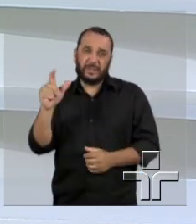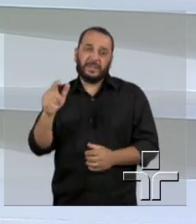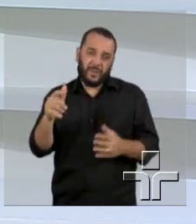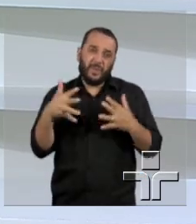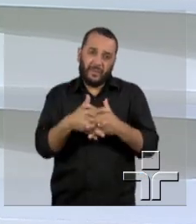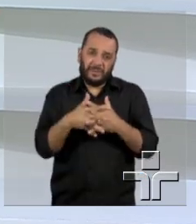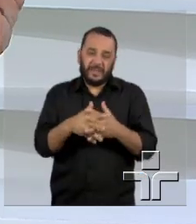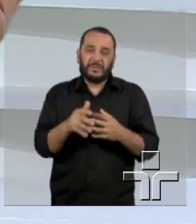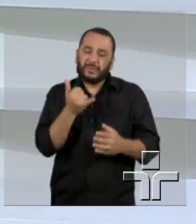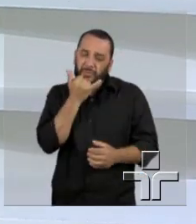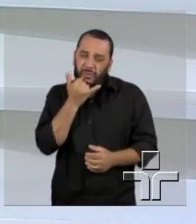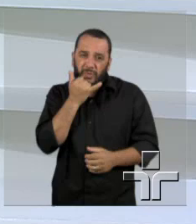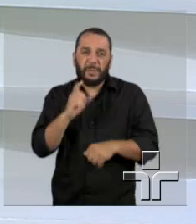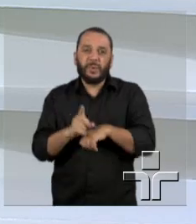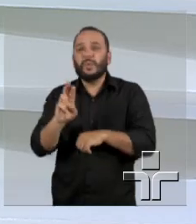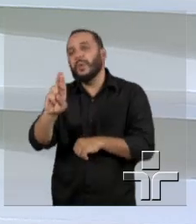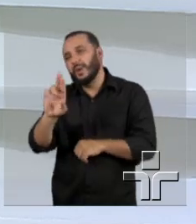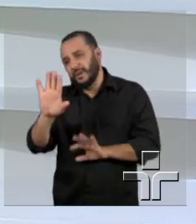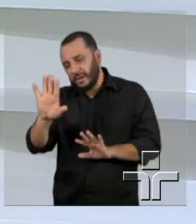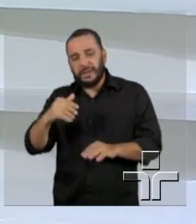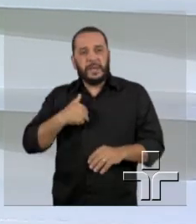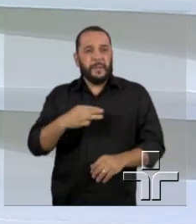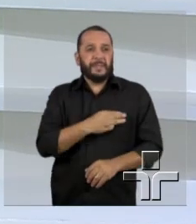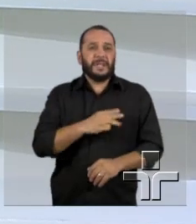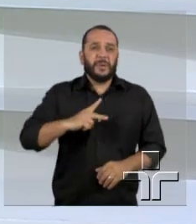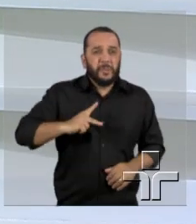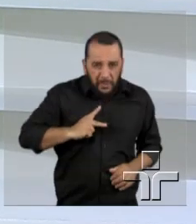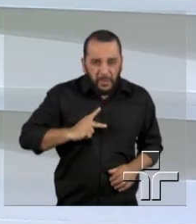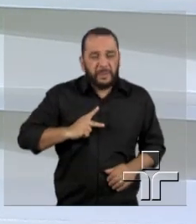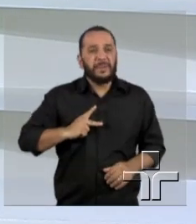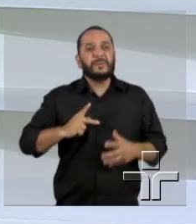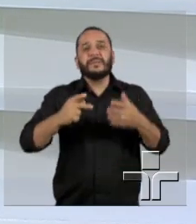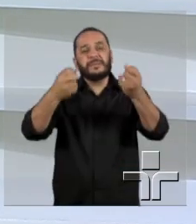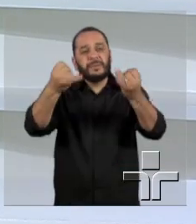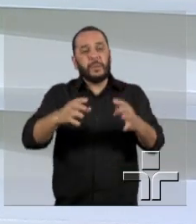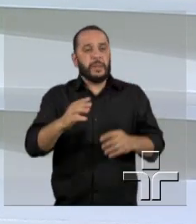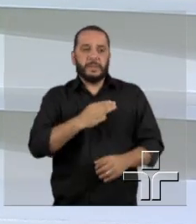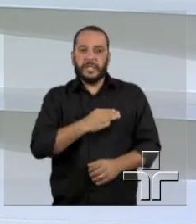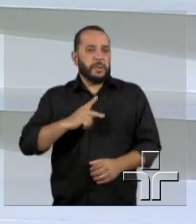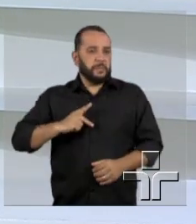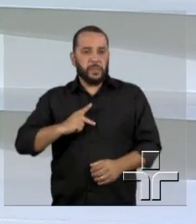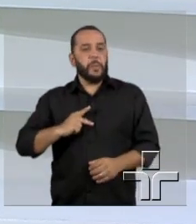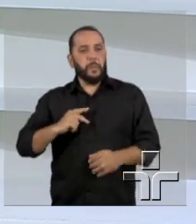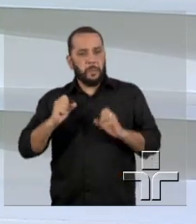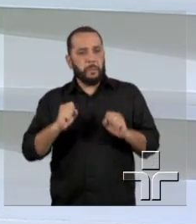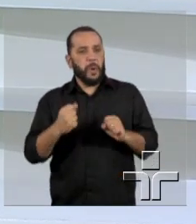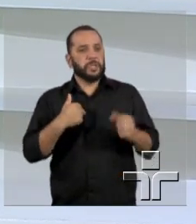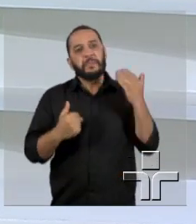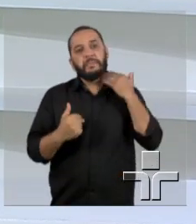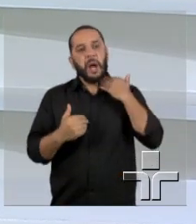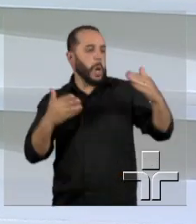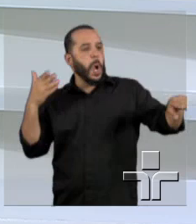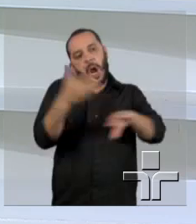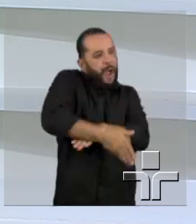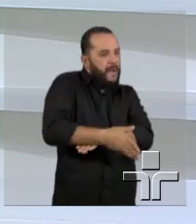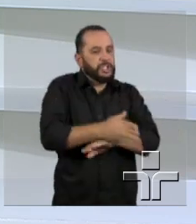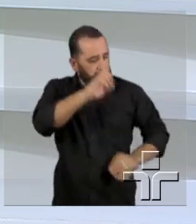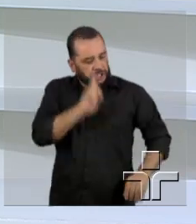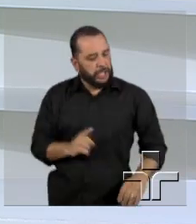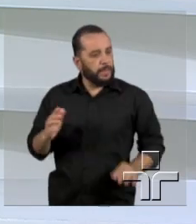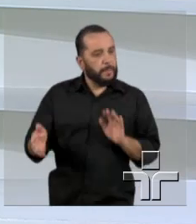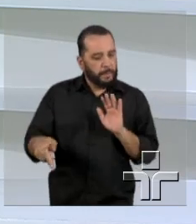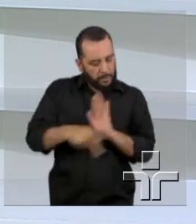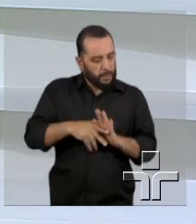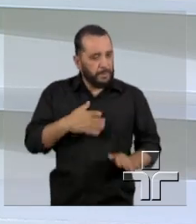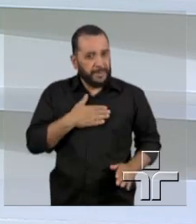Tameia, começou quando o Ministério Público cismou que eles têm o direito de quebrar sigilo bancário. E com isso gerou essa